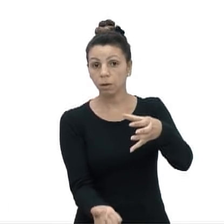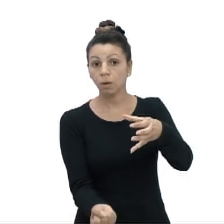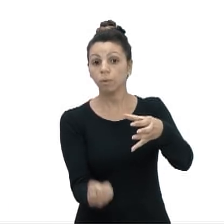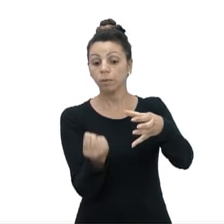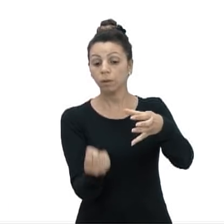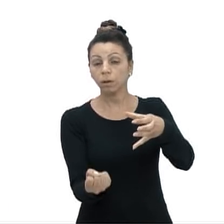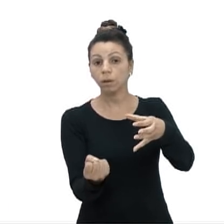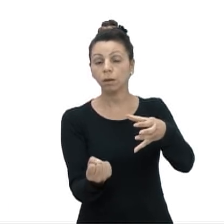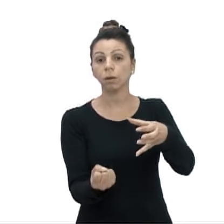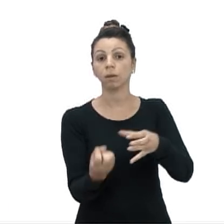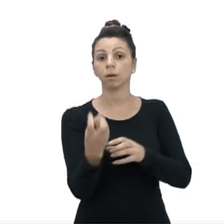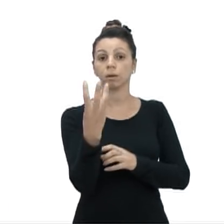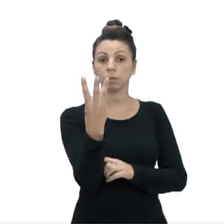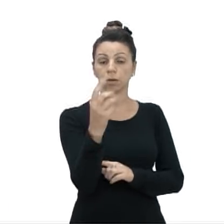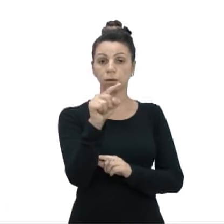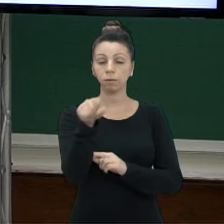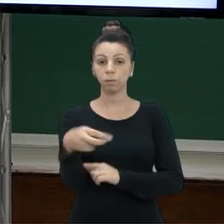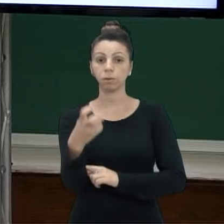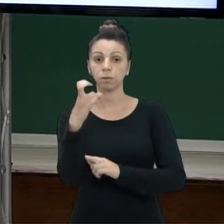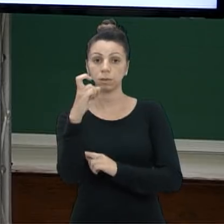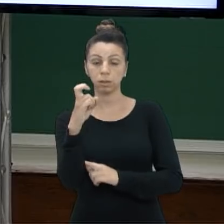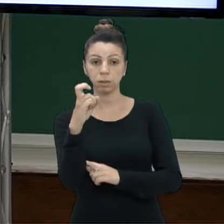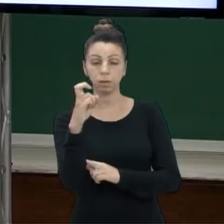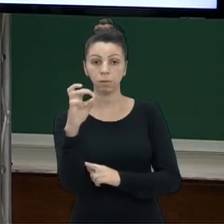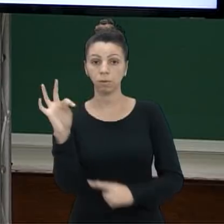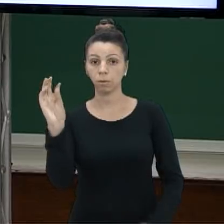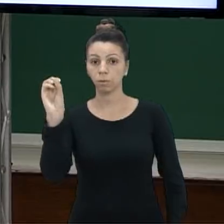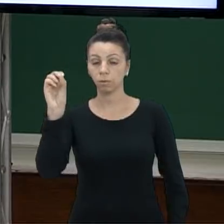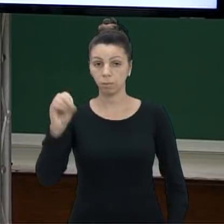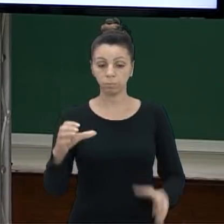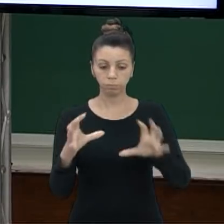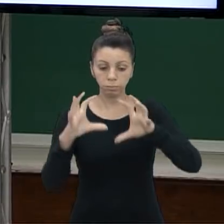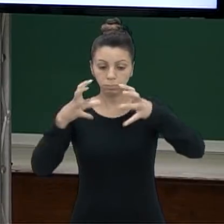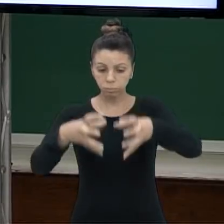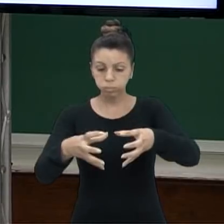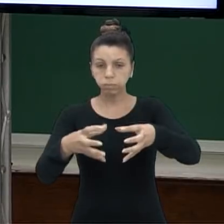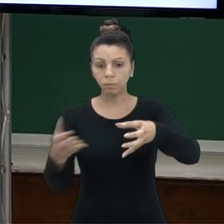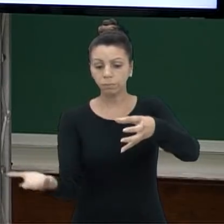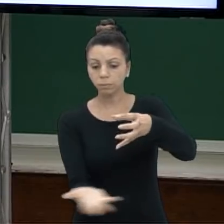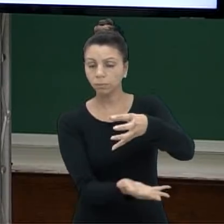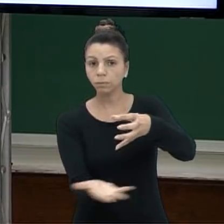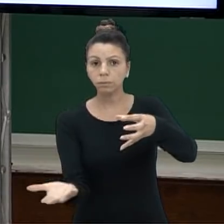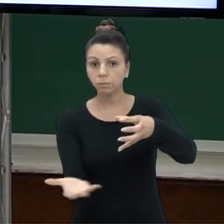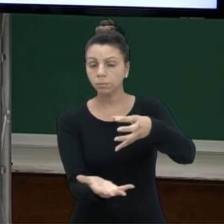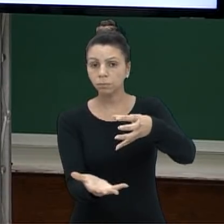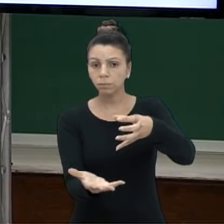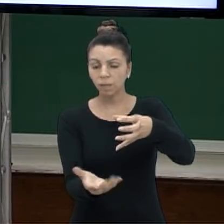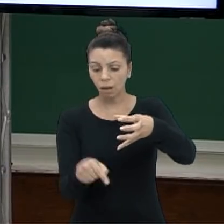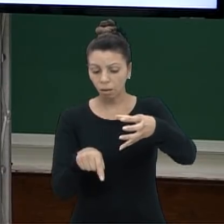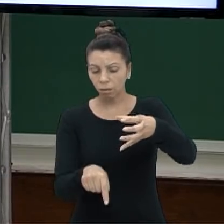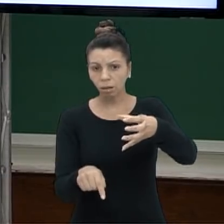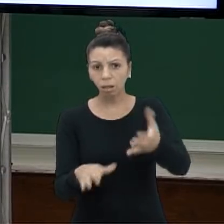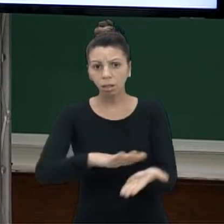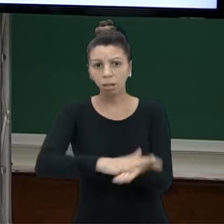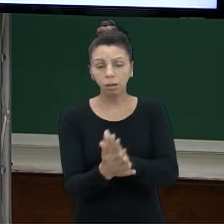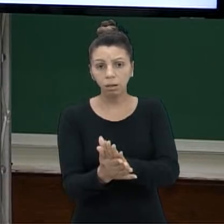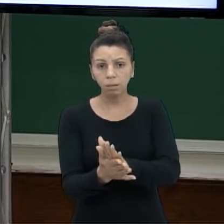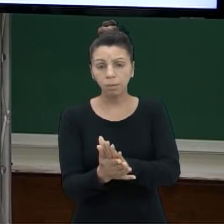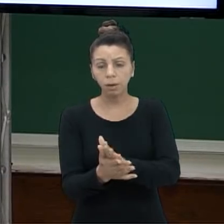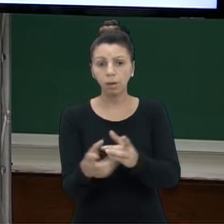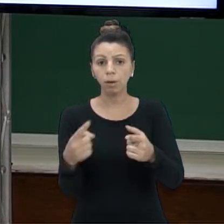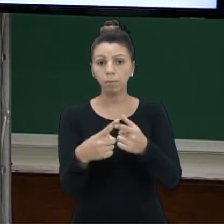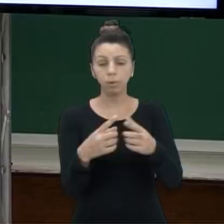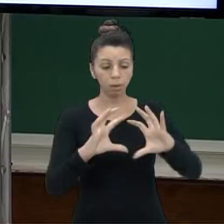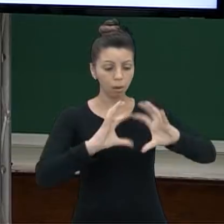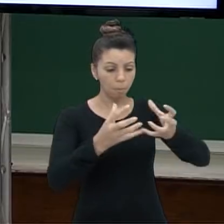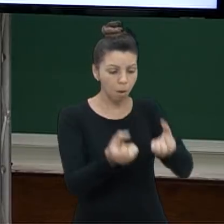3,5 toneladas. Descubra se podemos posicionar a bola de metal sobre o suporte sem estragar ele, ou seja, se quando a